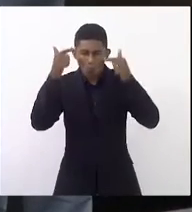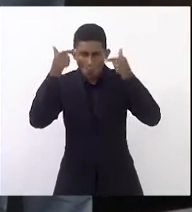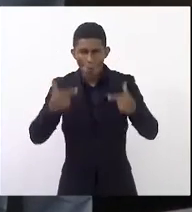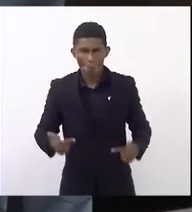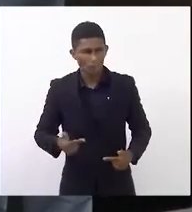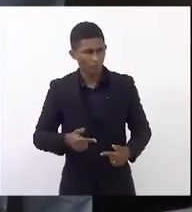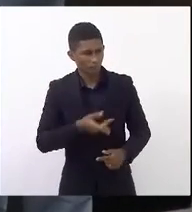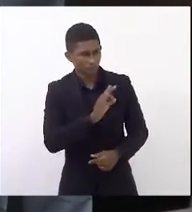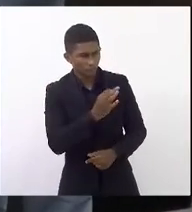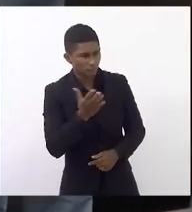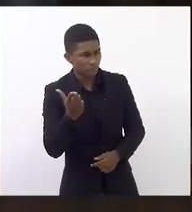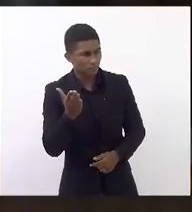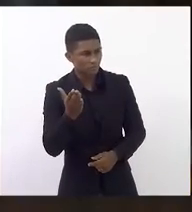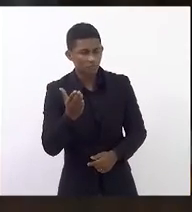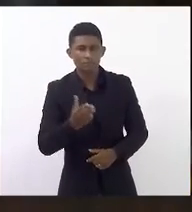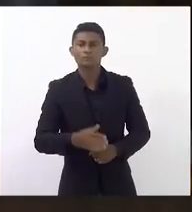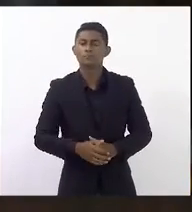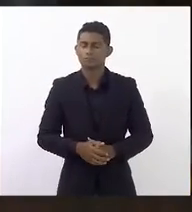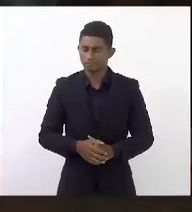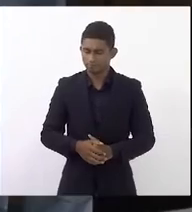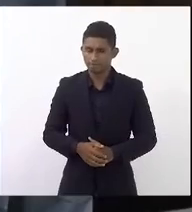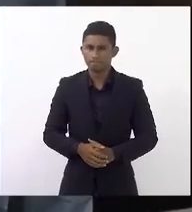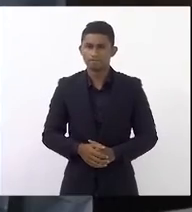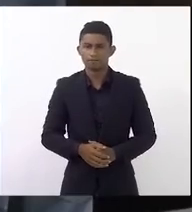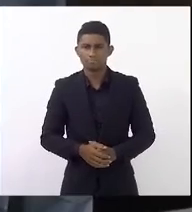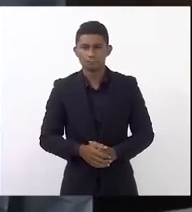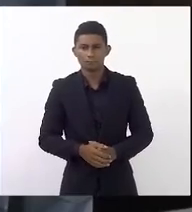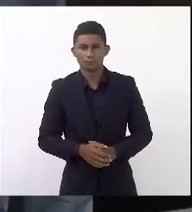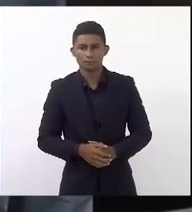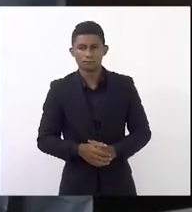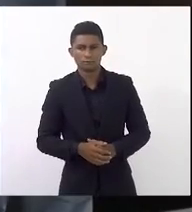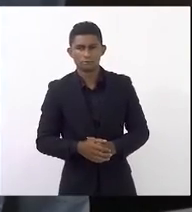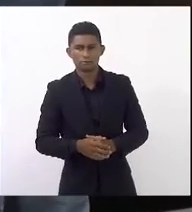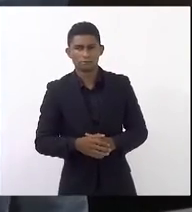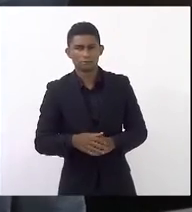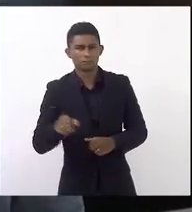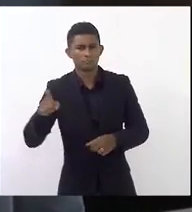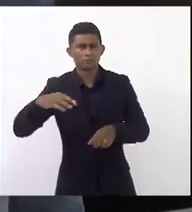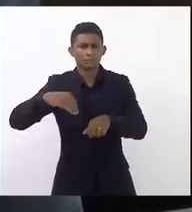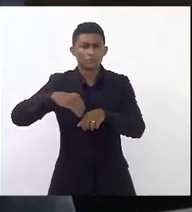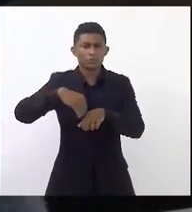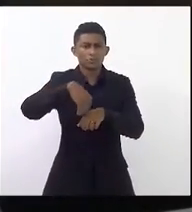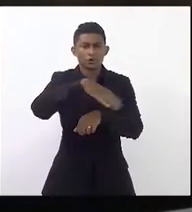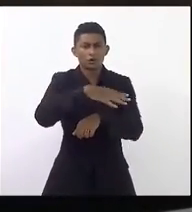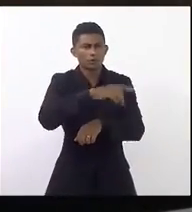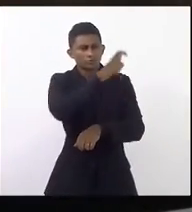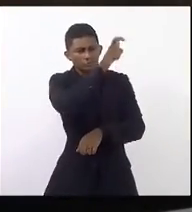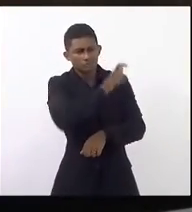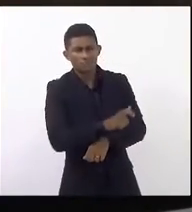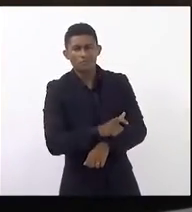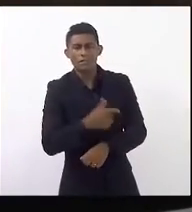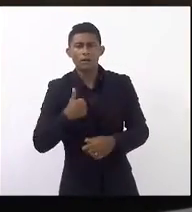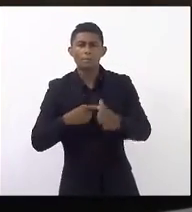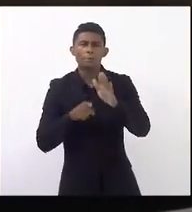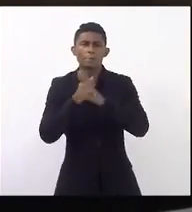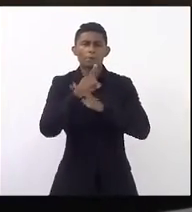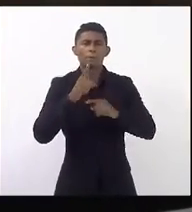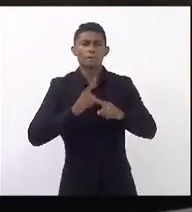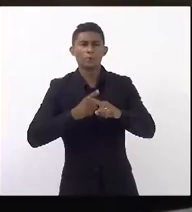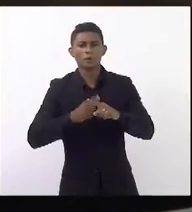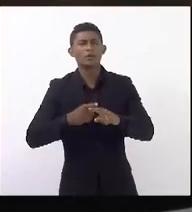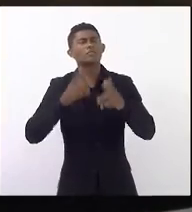Confere? Confere, sim. Sim. Indicação de quem? Vossa Excelência até me perdoa estar fazendo essa pergunta, porque eu já me